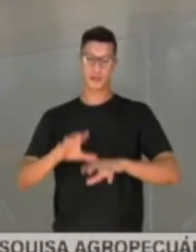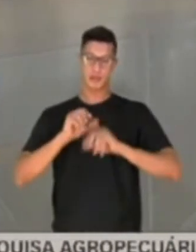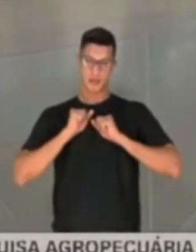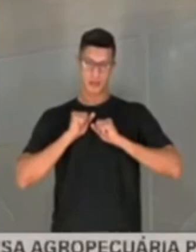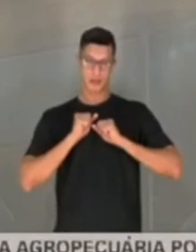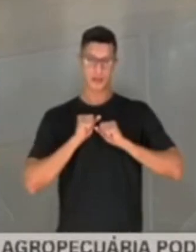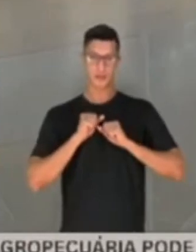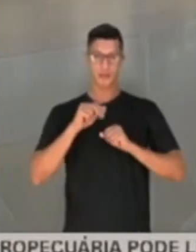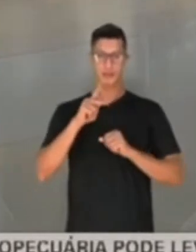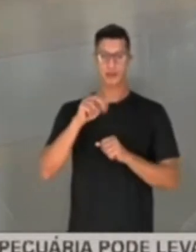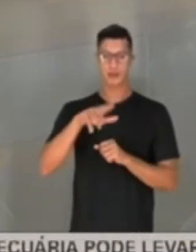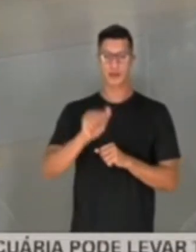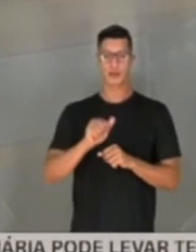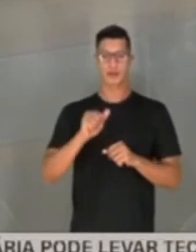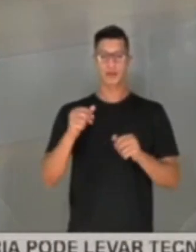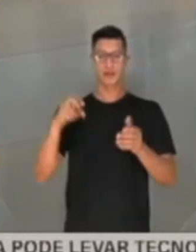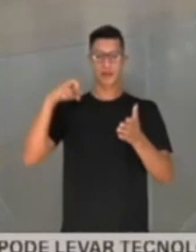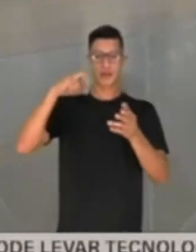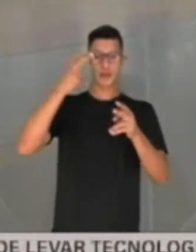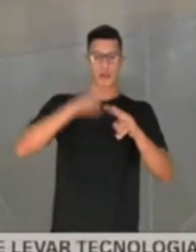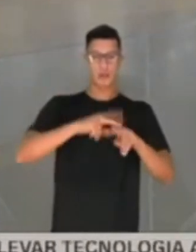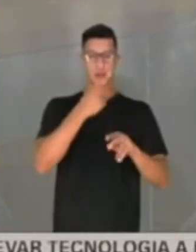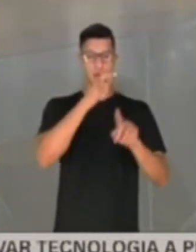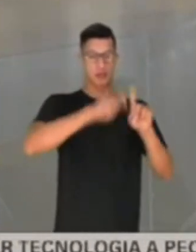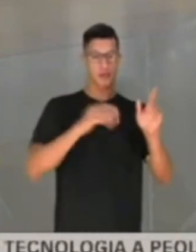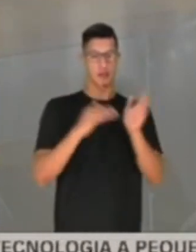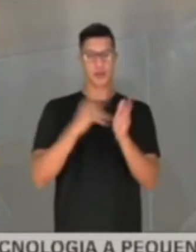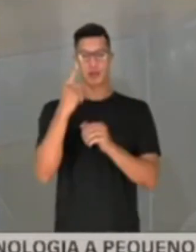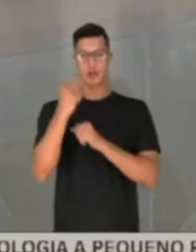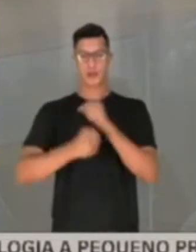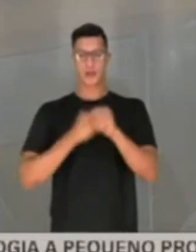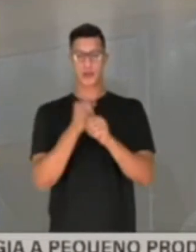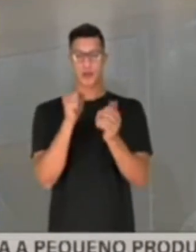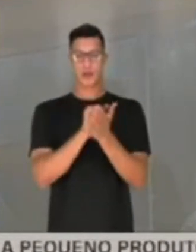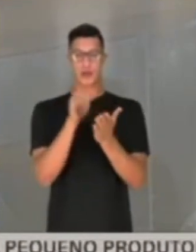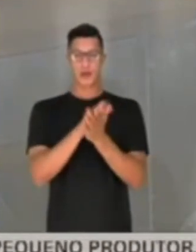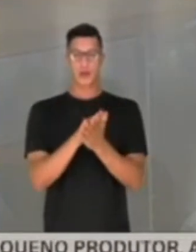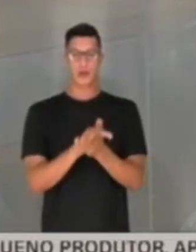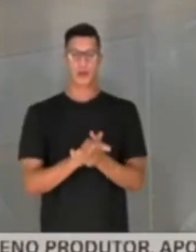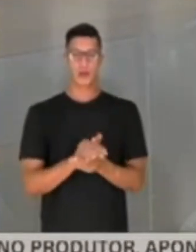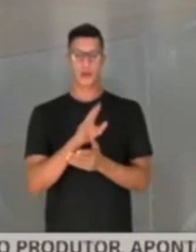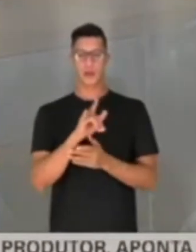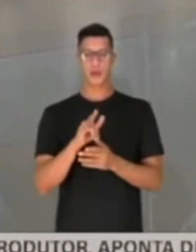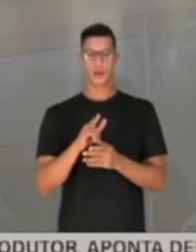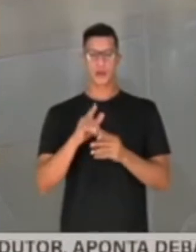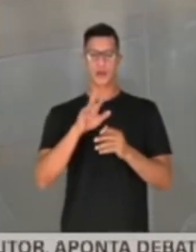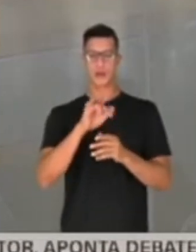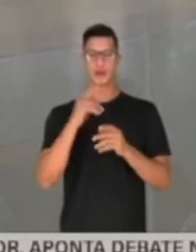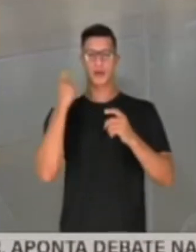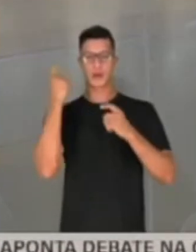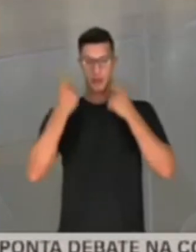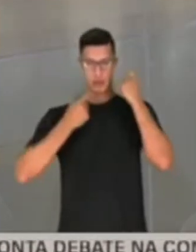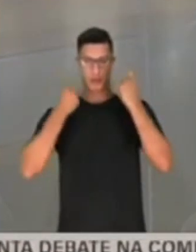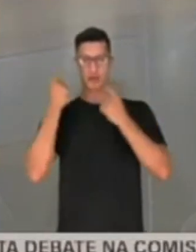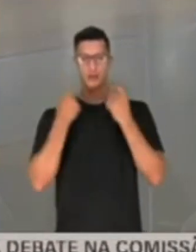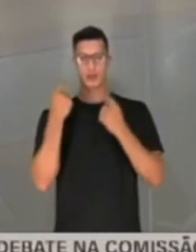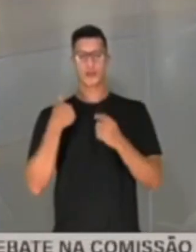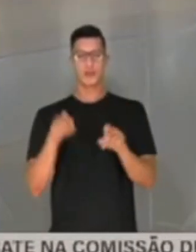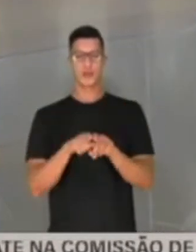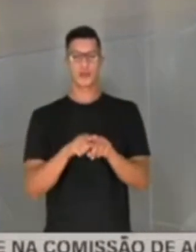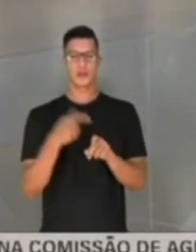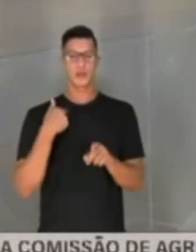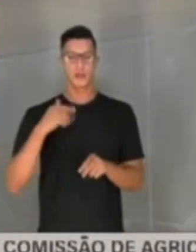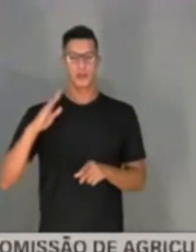contagiosa. Pena, detenção de 1 mês a 1 ano. E multa. Vá ficando preocupado. Eu também, se